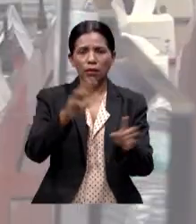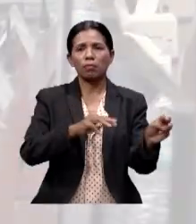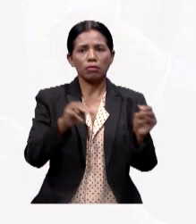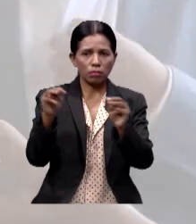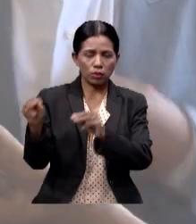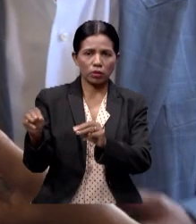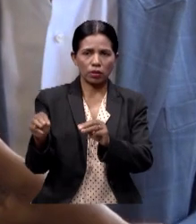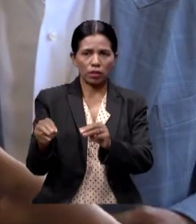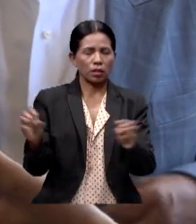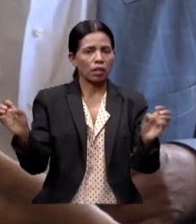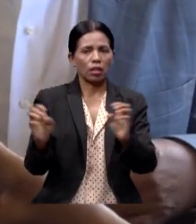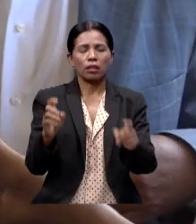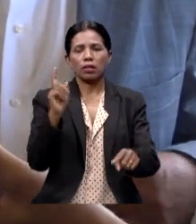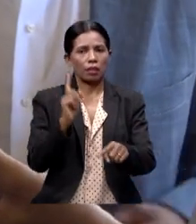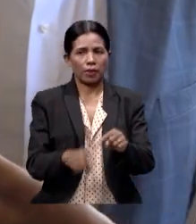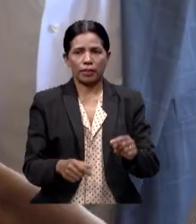é habitual.